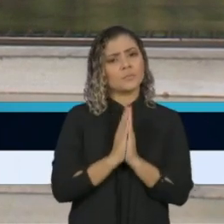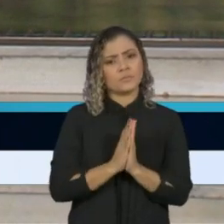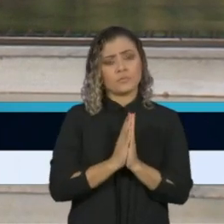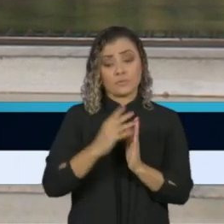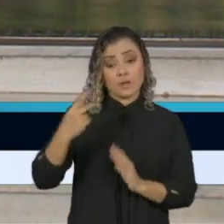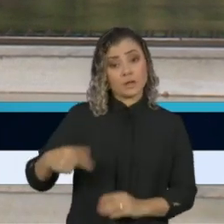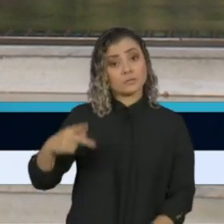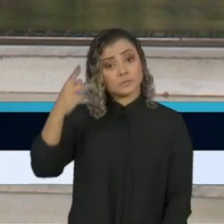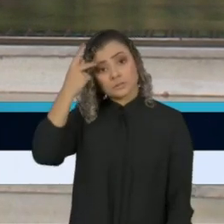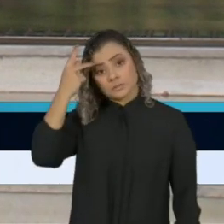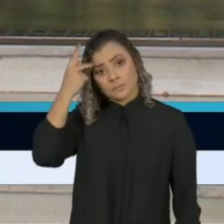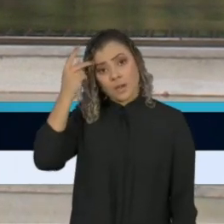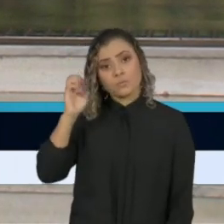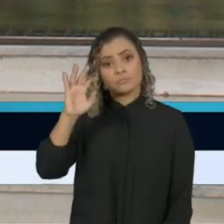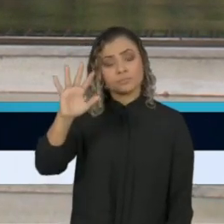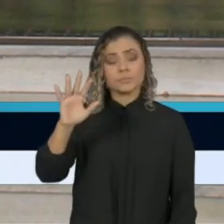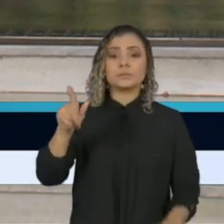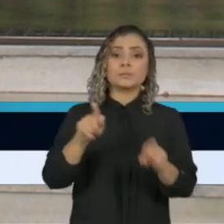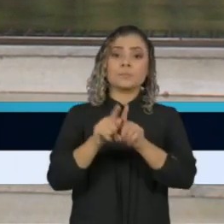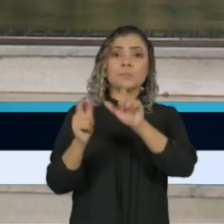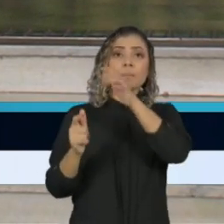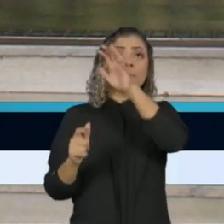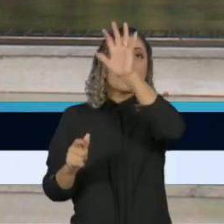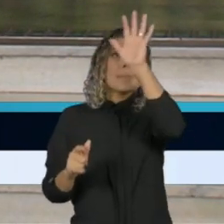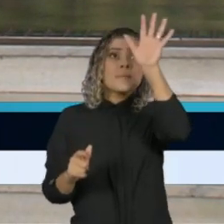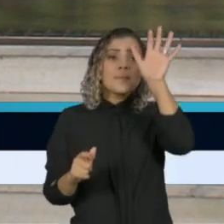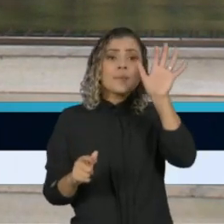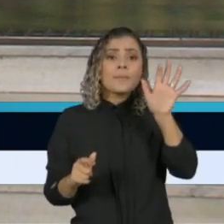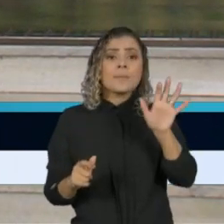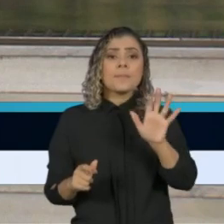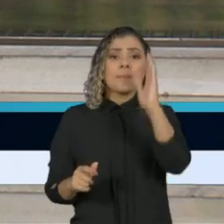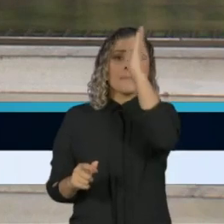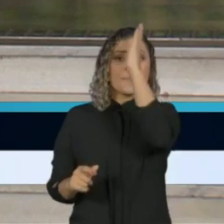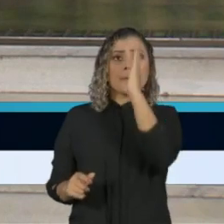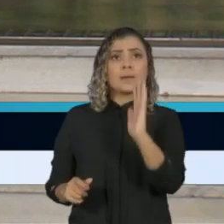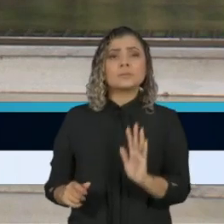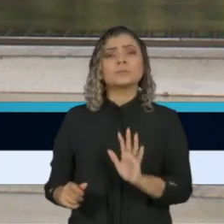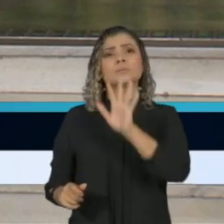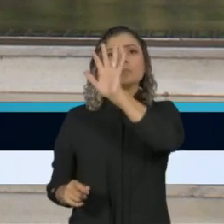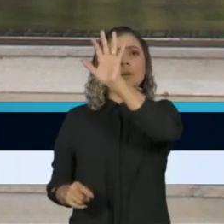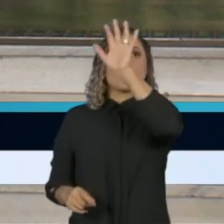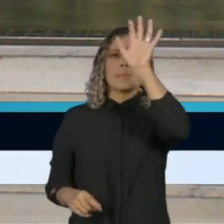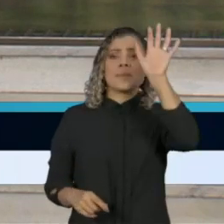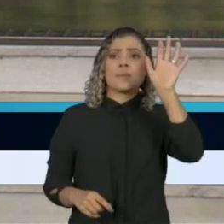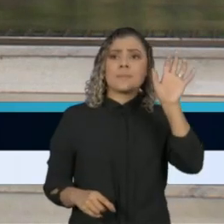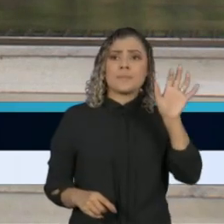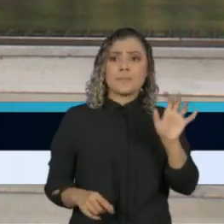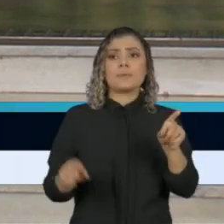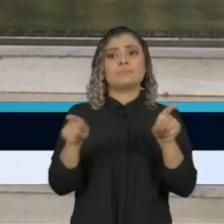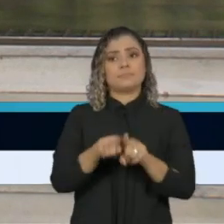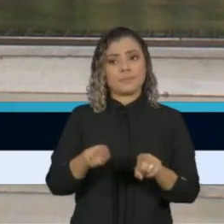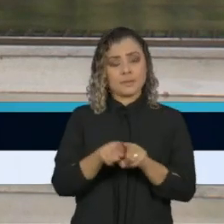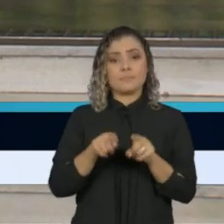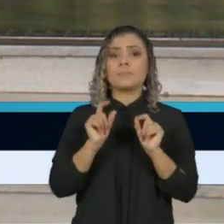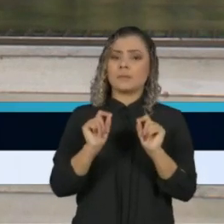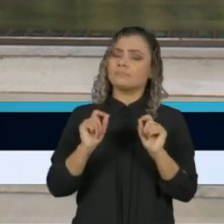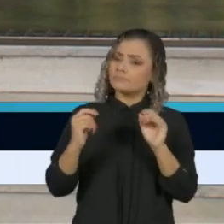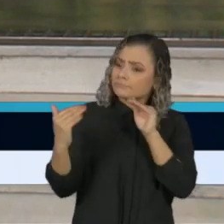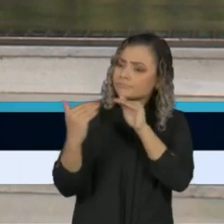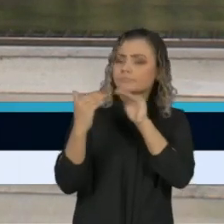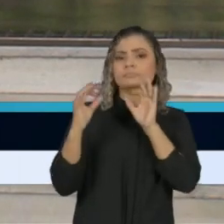de São Paulo e aos que puderem alcançar esta mensagem também de outros estados